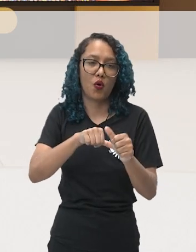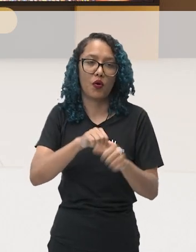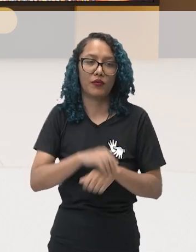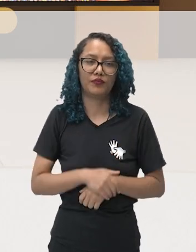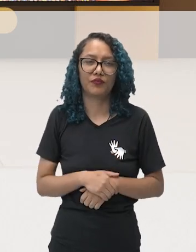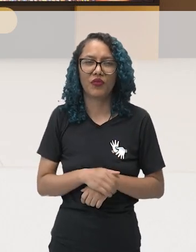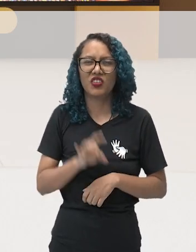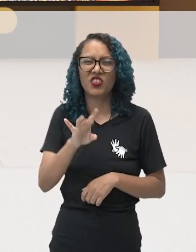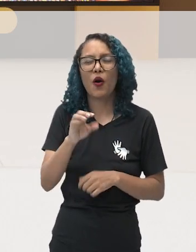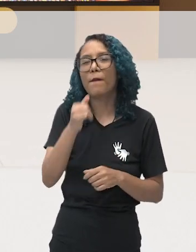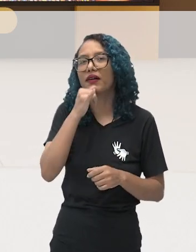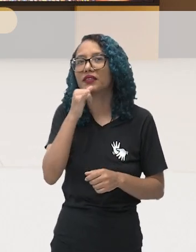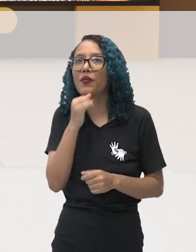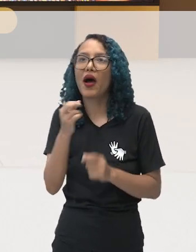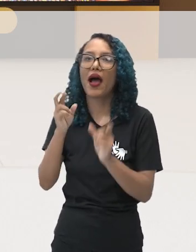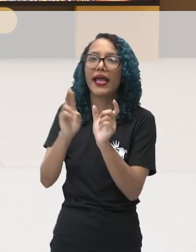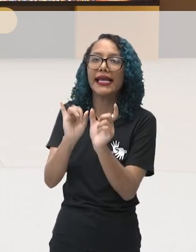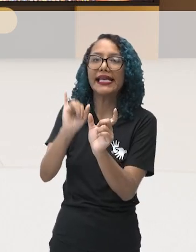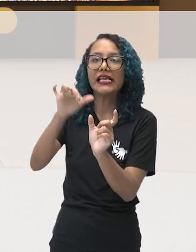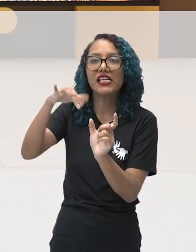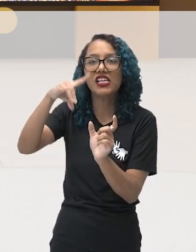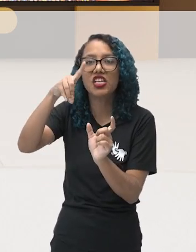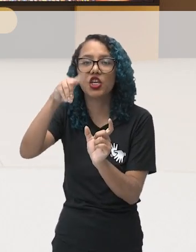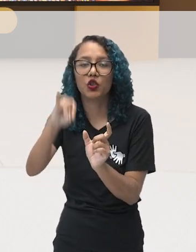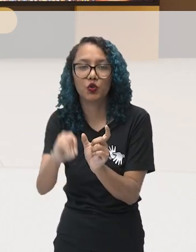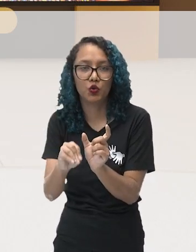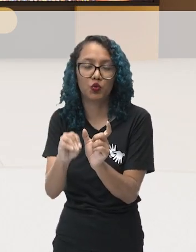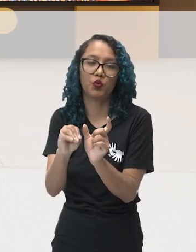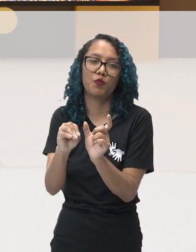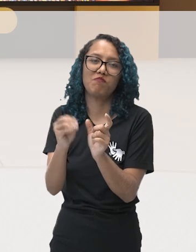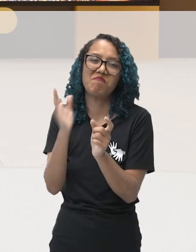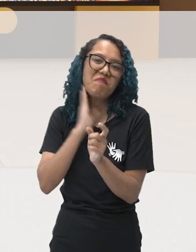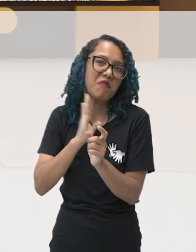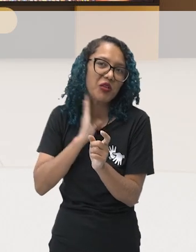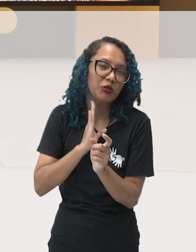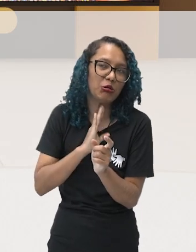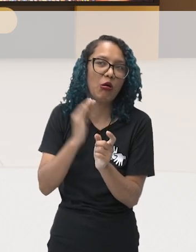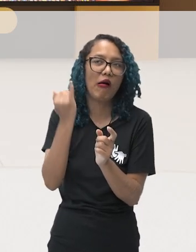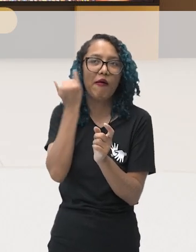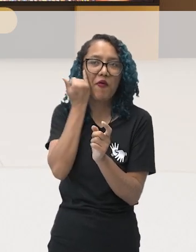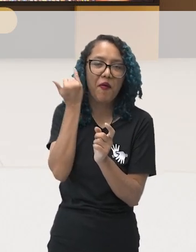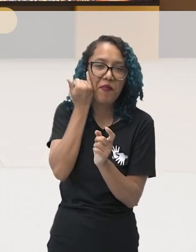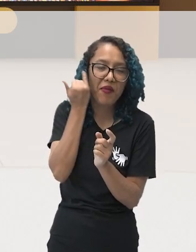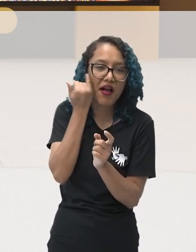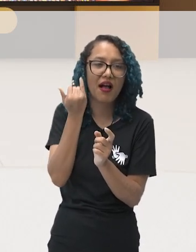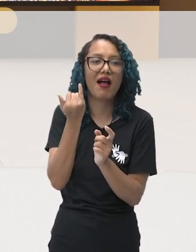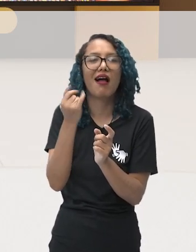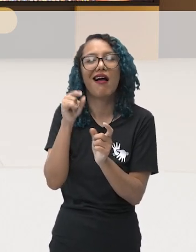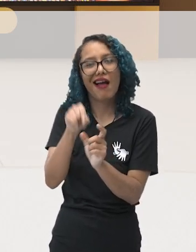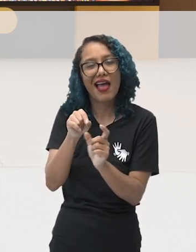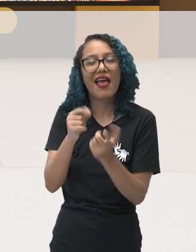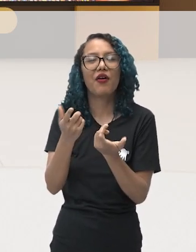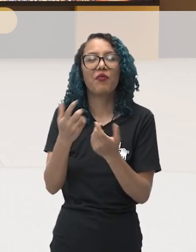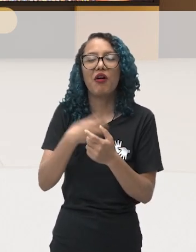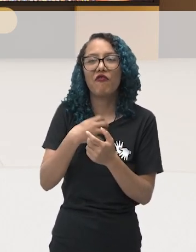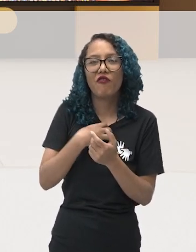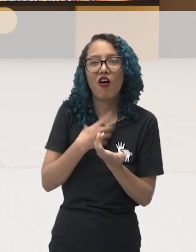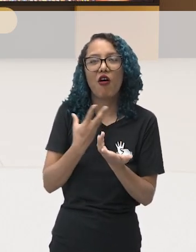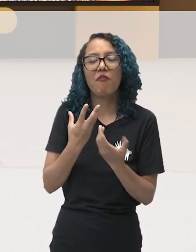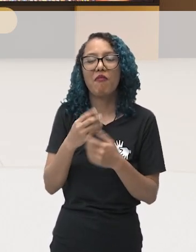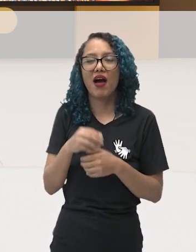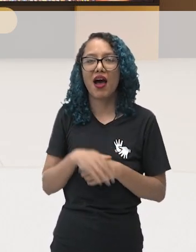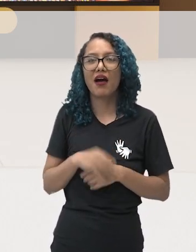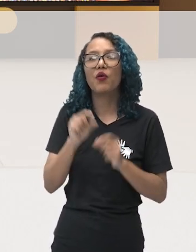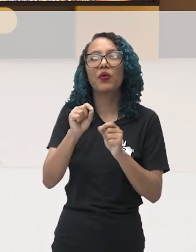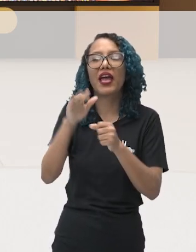índio preguiçoso e etc., que é um termo assim que ajudou muito, né, a